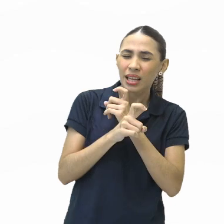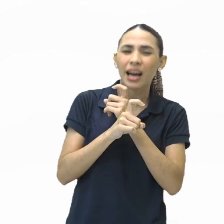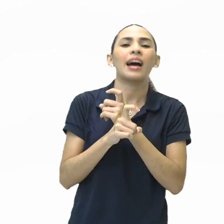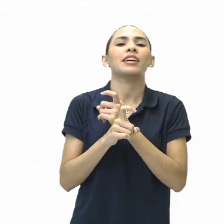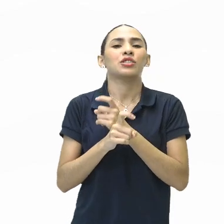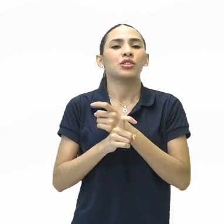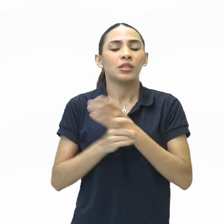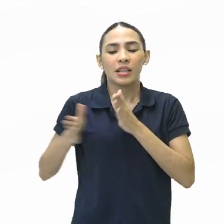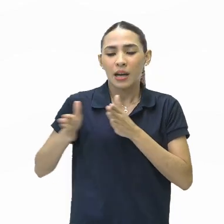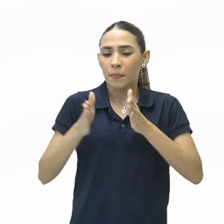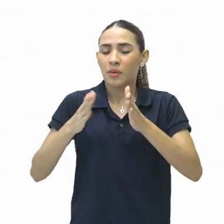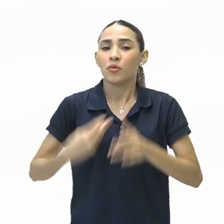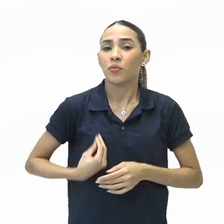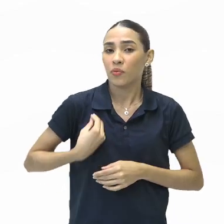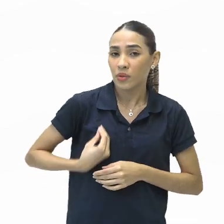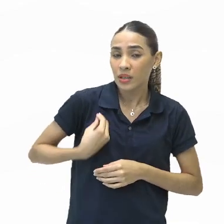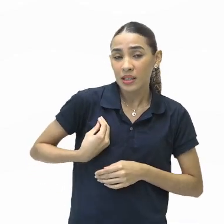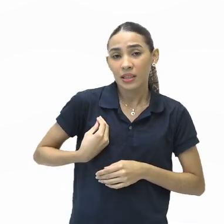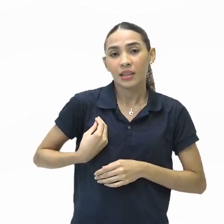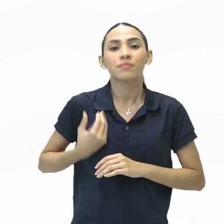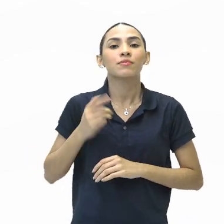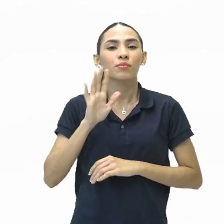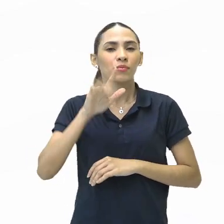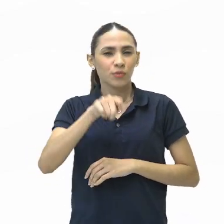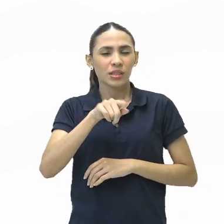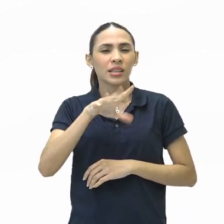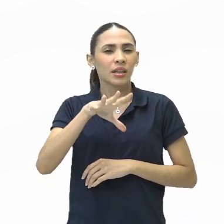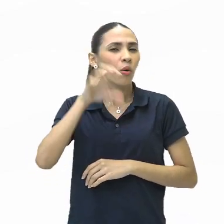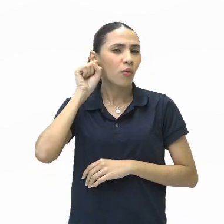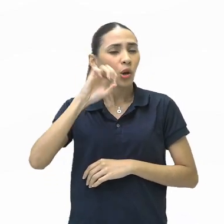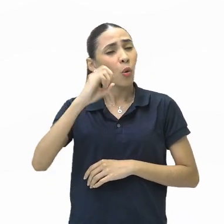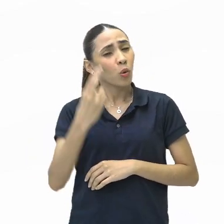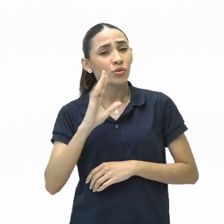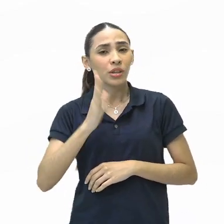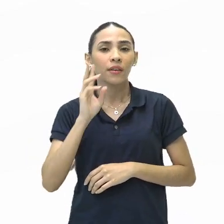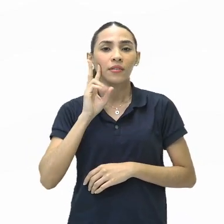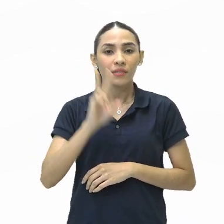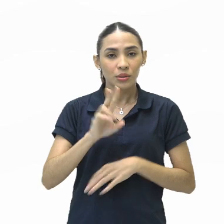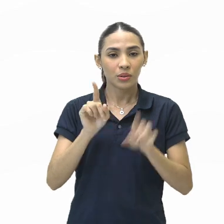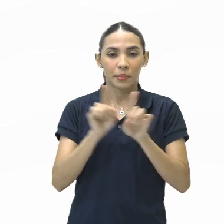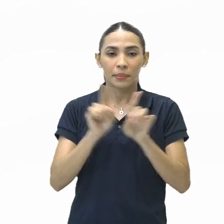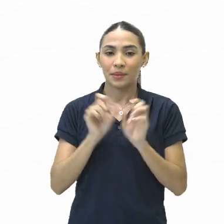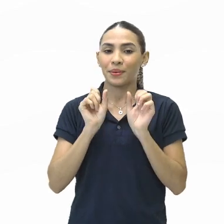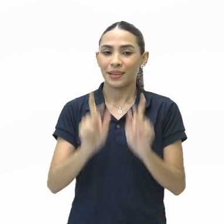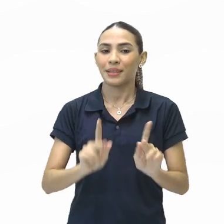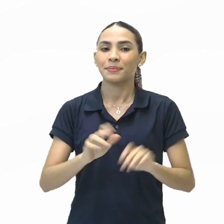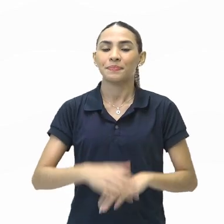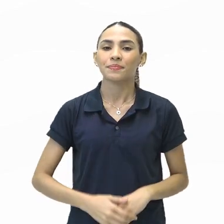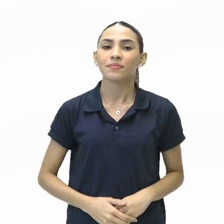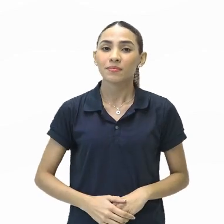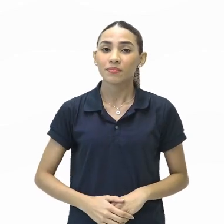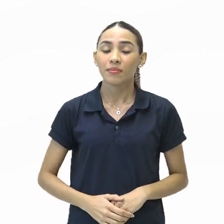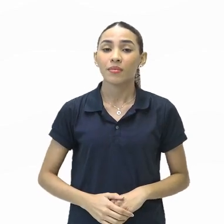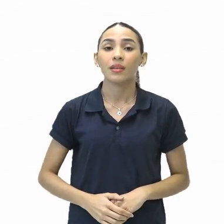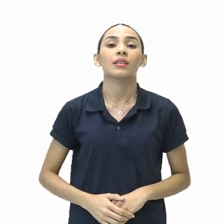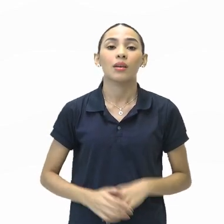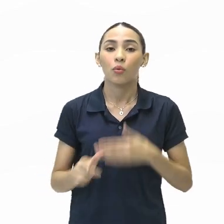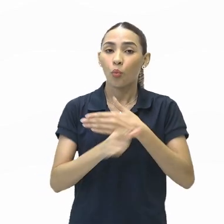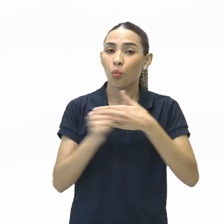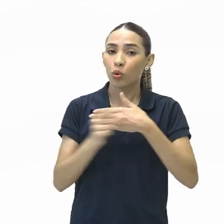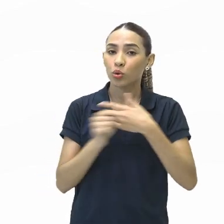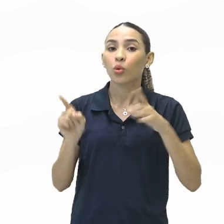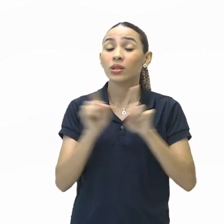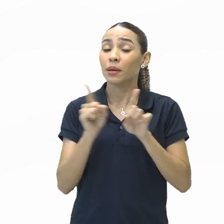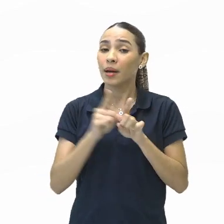meio do caminho, né? Então, provavelmente vocês já ouviram um trecho desse poema, certo? E assim, esse autor ele também